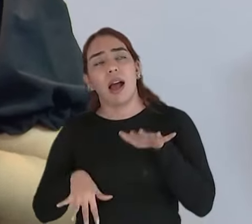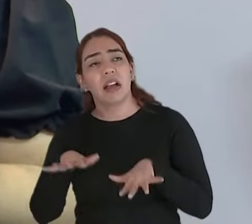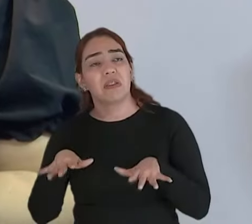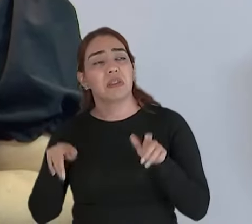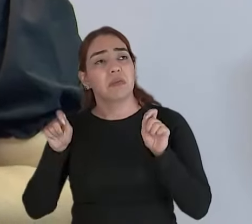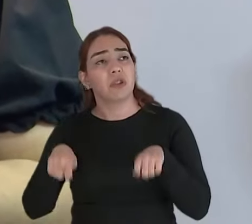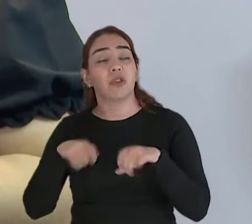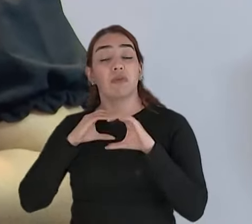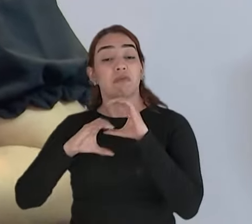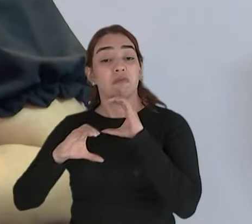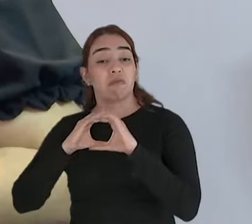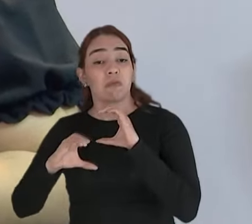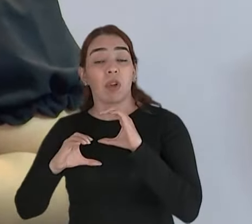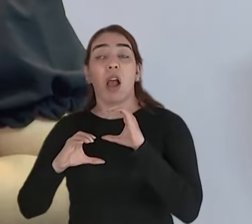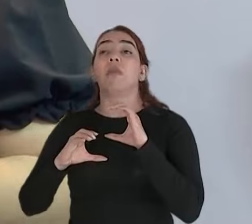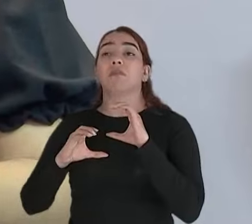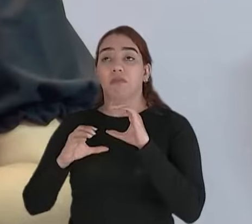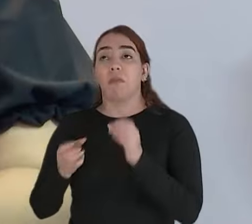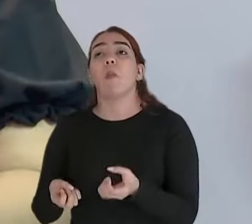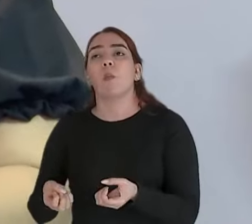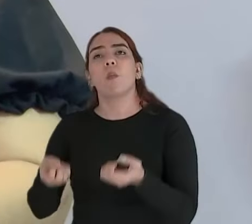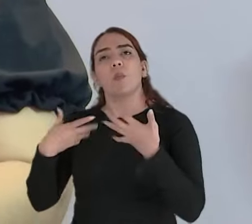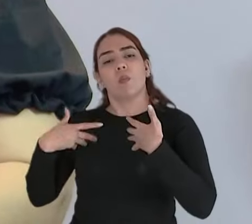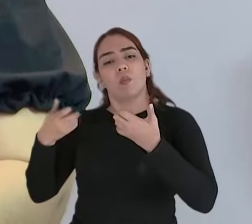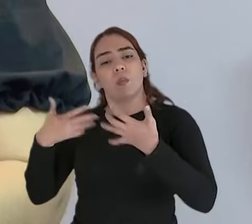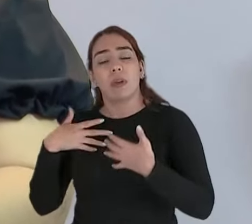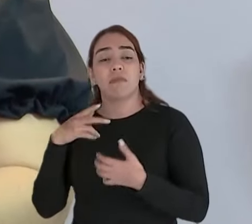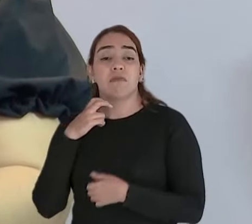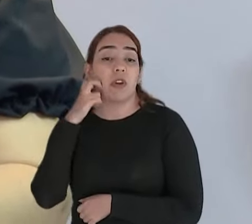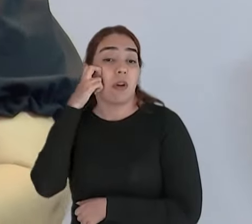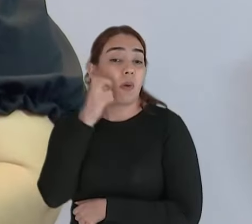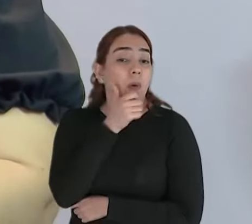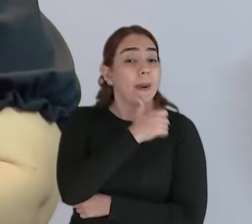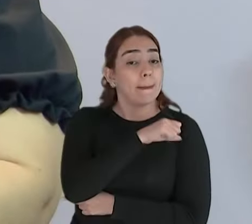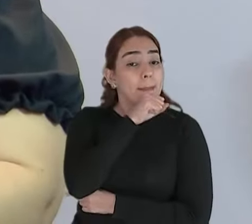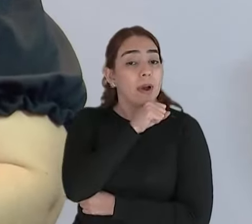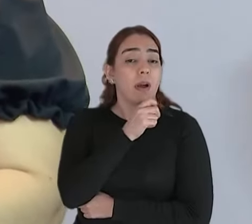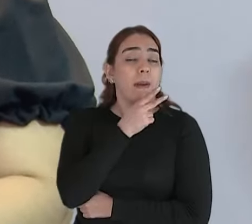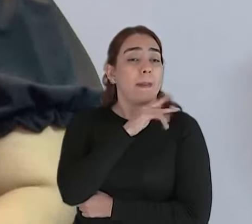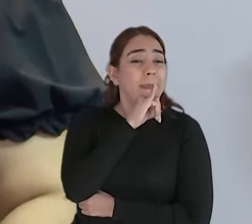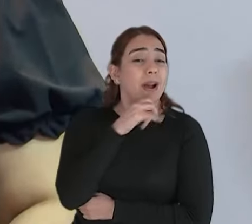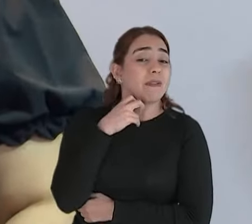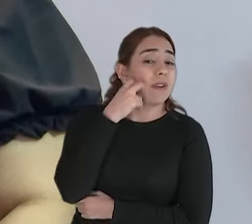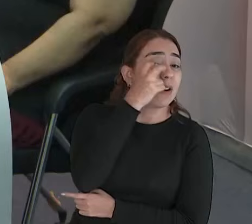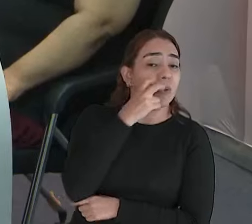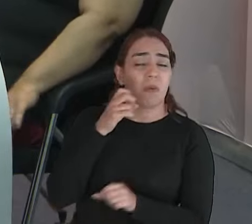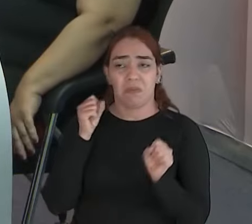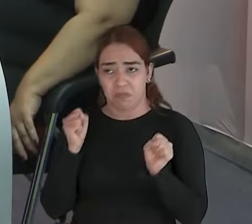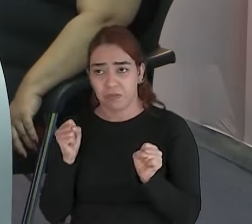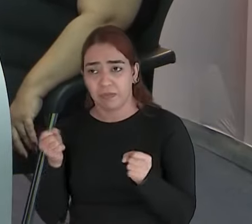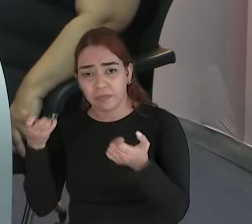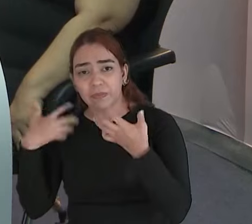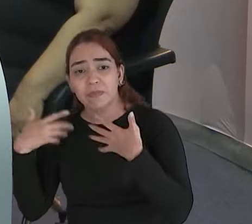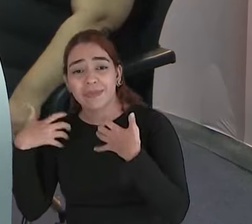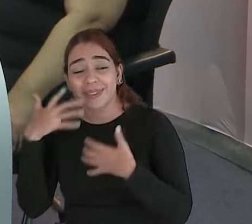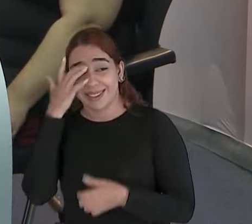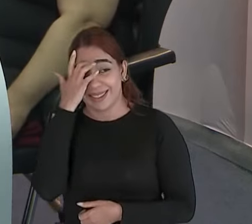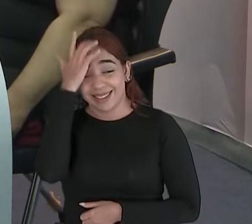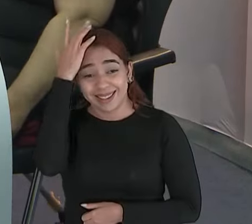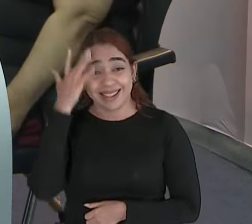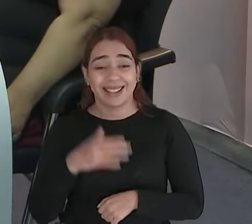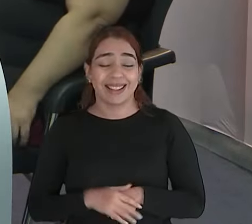tem com a mãe, que não tem com o pai. Então, às vezes, a gente acaba sendo essa ponte. Ah, mas às vezes é mais fácil mesmo falar com um amigo,